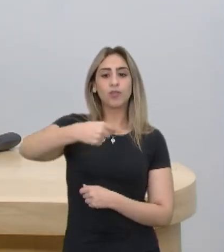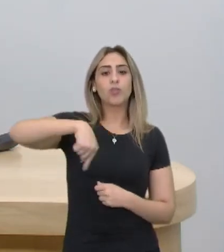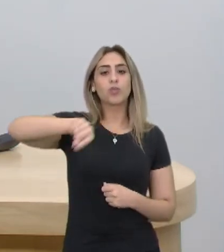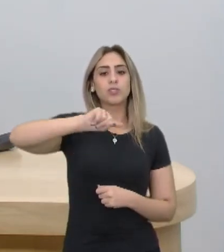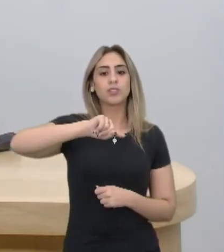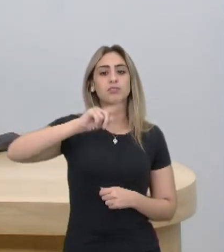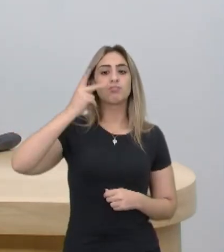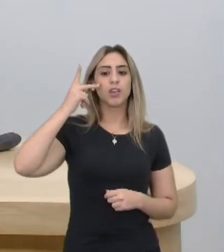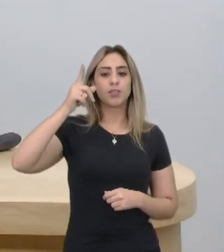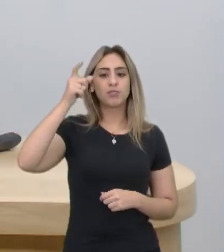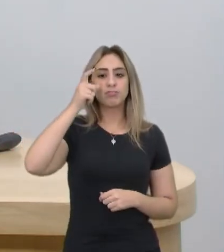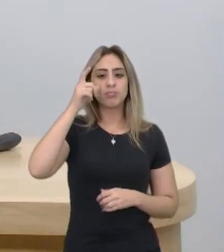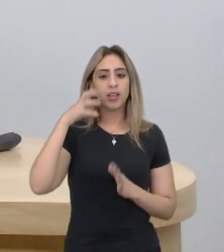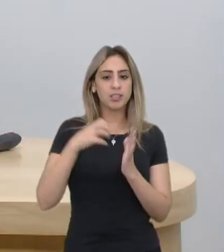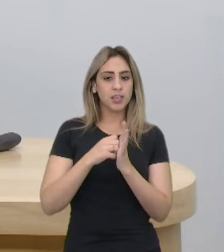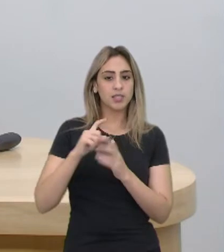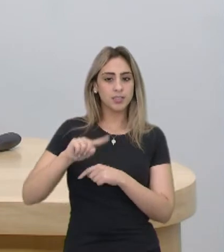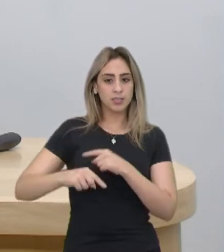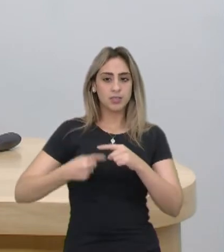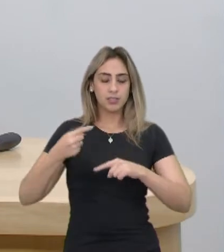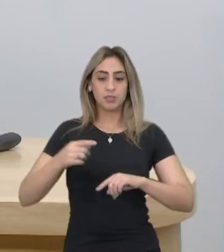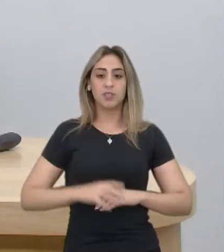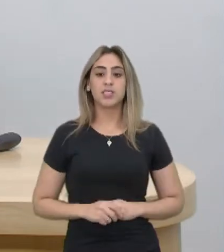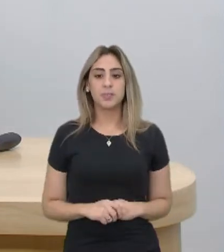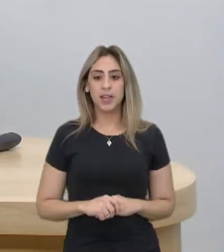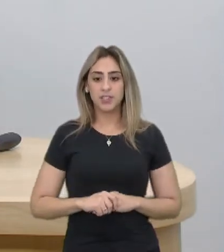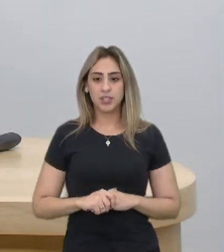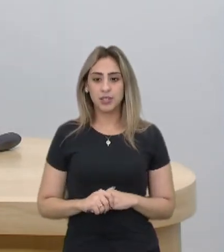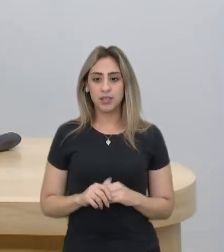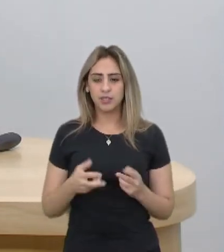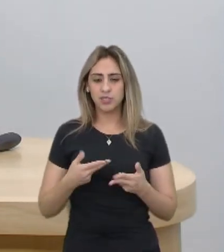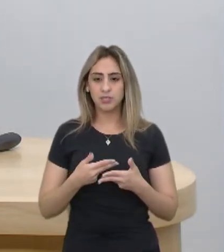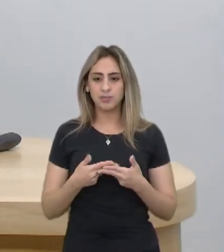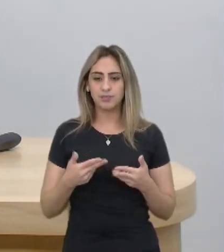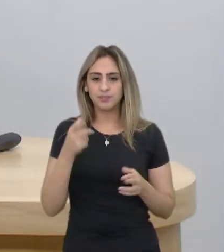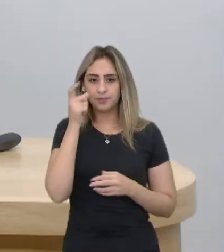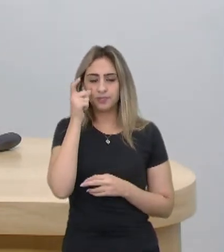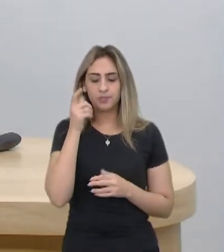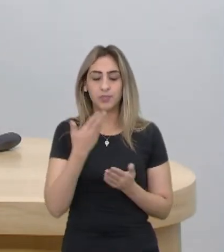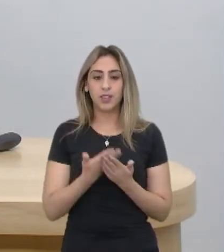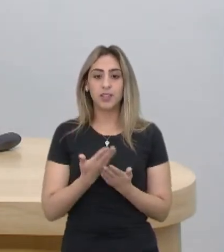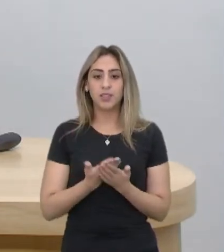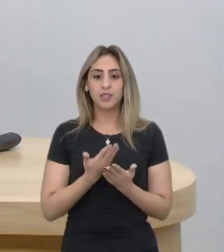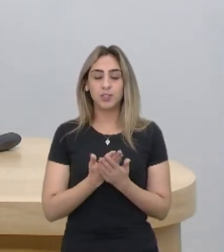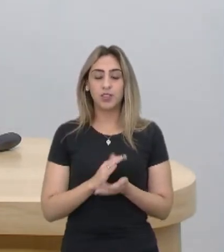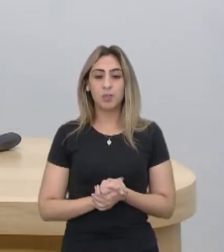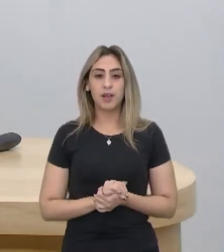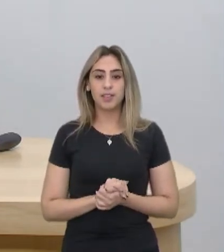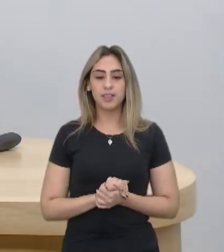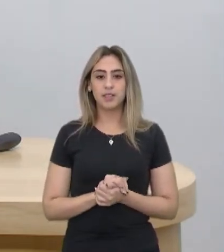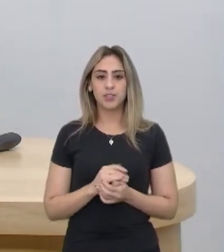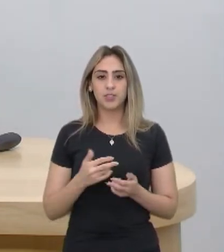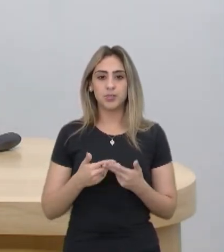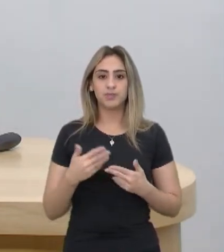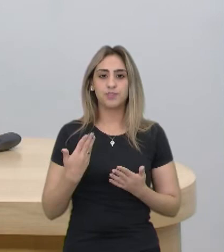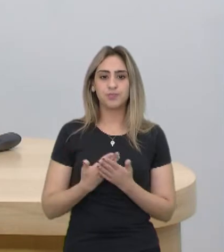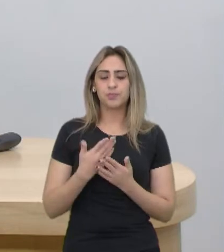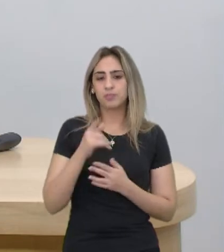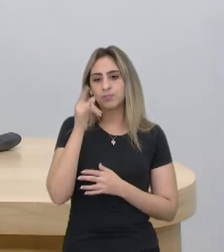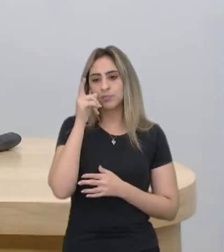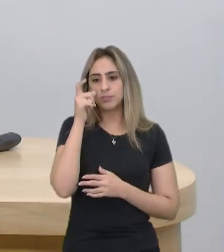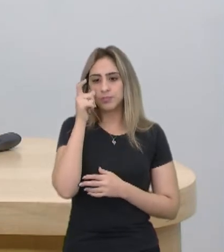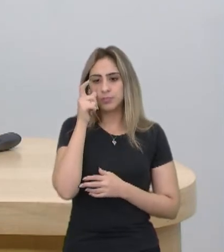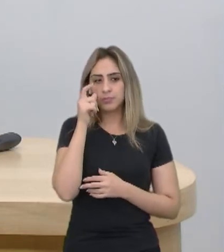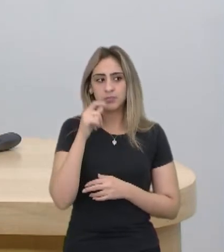para que vocês acessem isso na casa de vocês, na sala de aula, diretamente com o seu professor de geografia, por